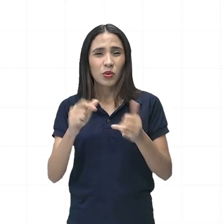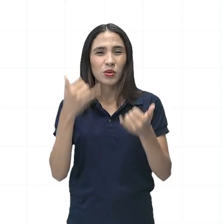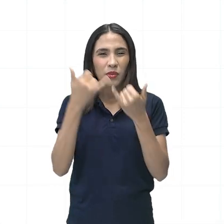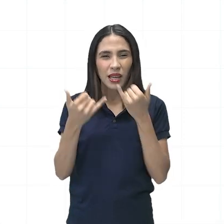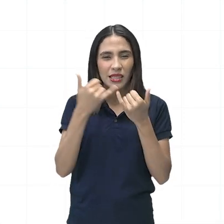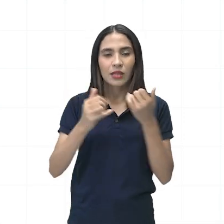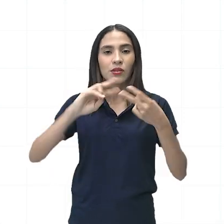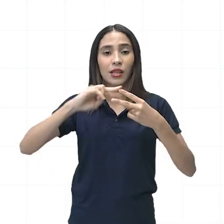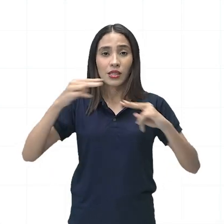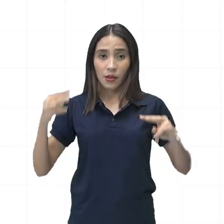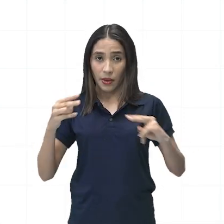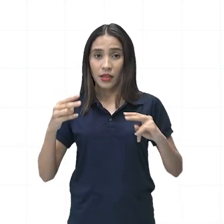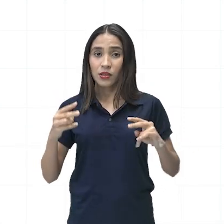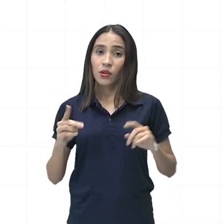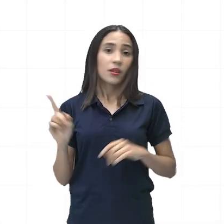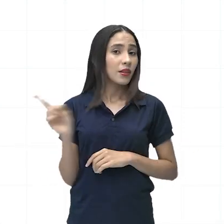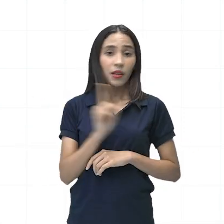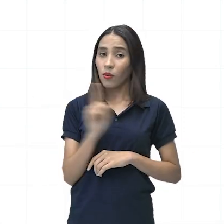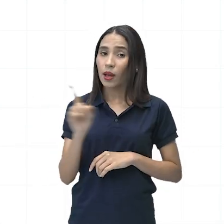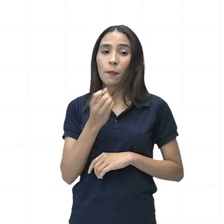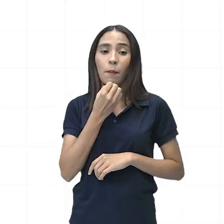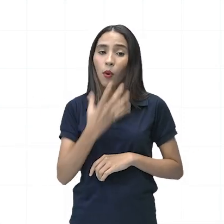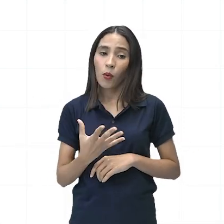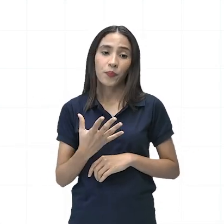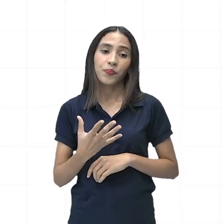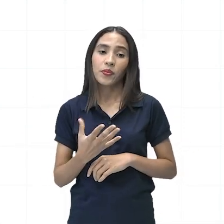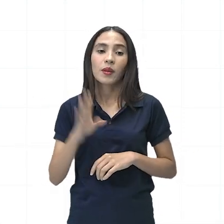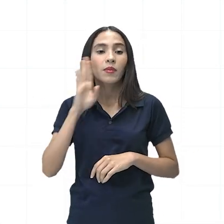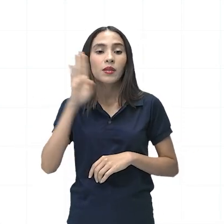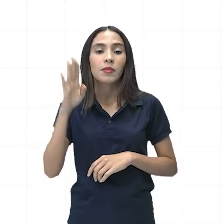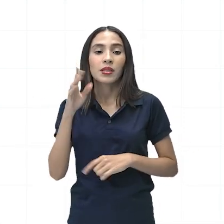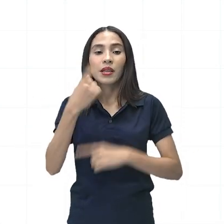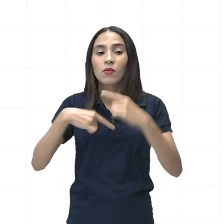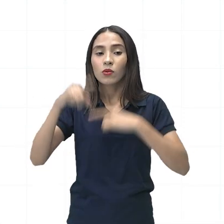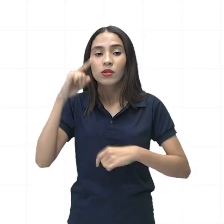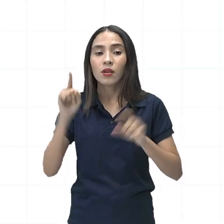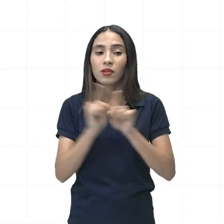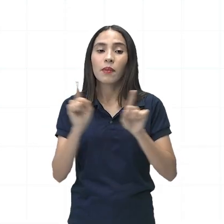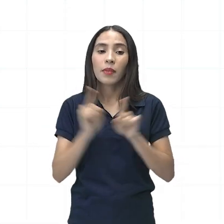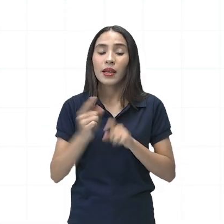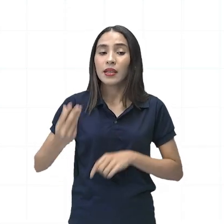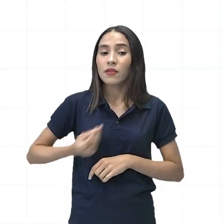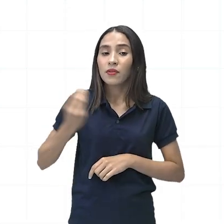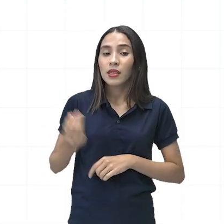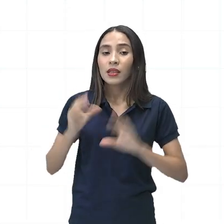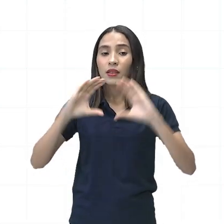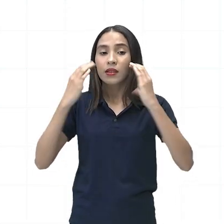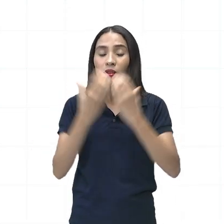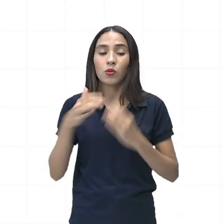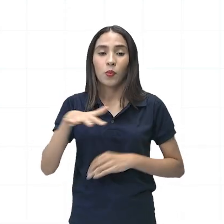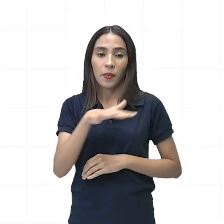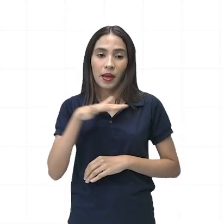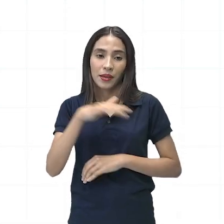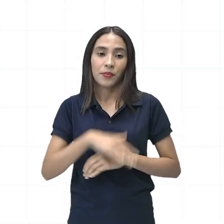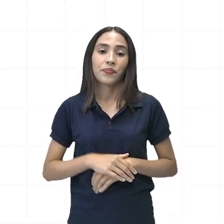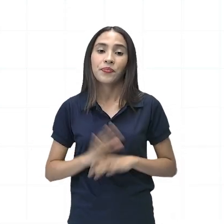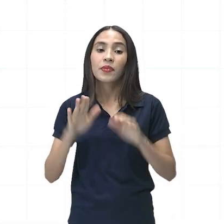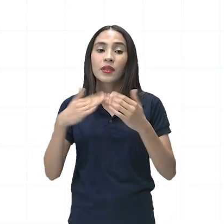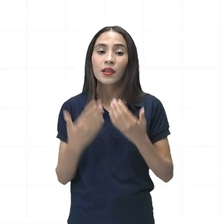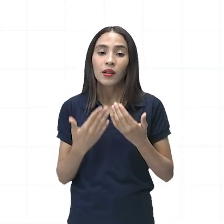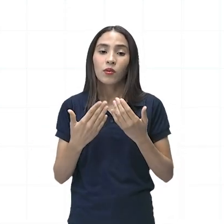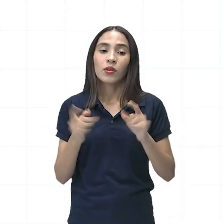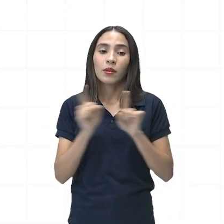parecidos geneticamente, o que não é bom ali para a questão evolutiva e sobrevivência dos indivíduos no meio. Então,